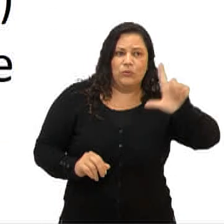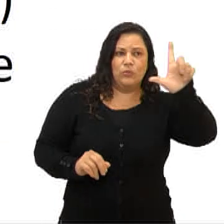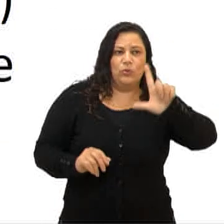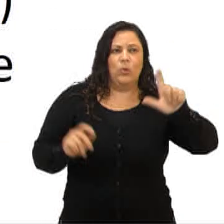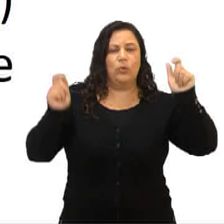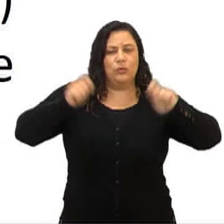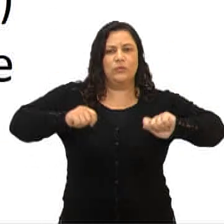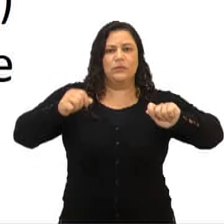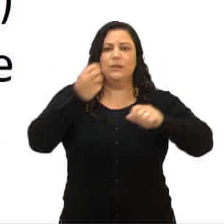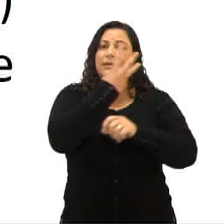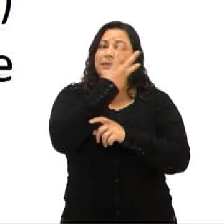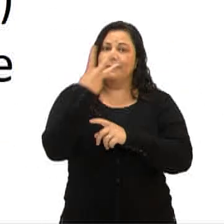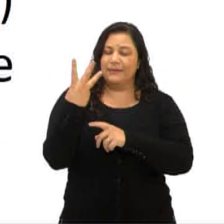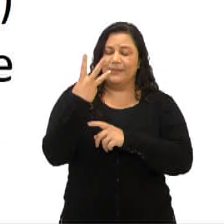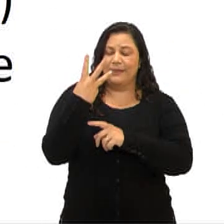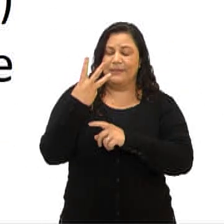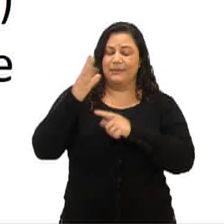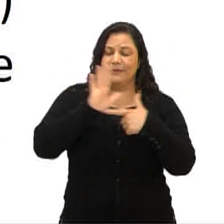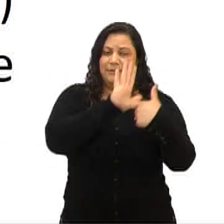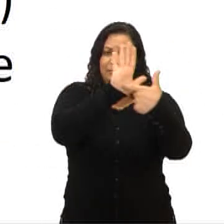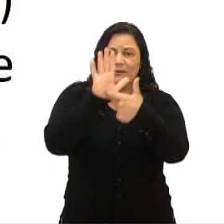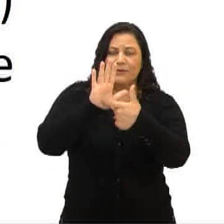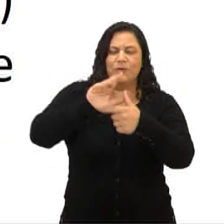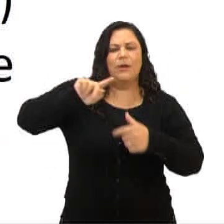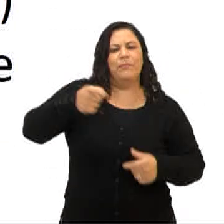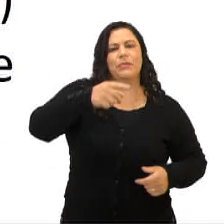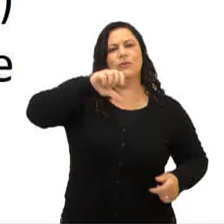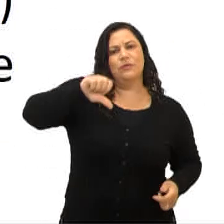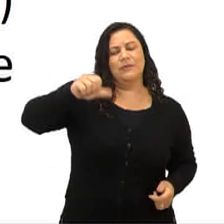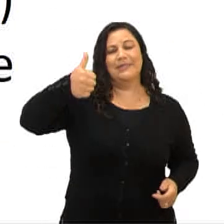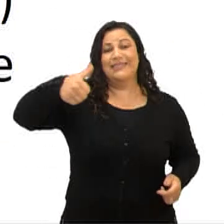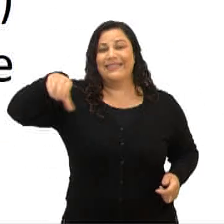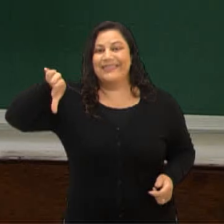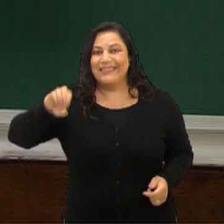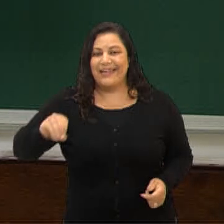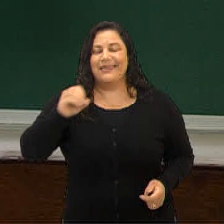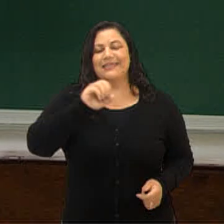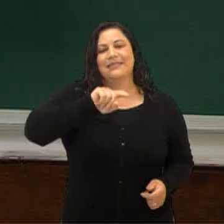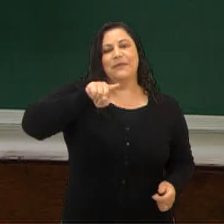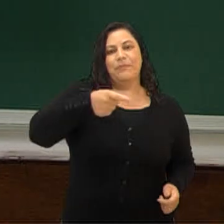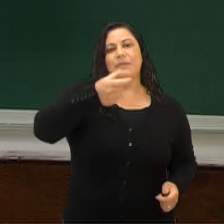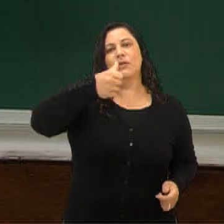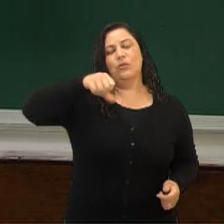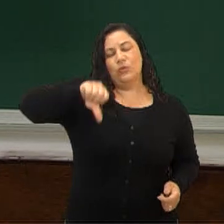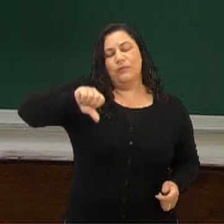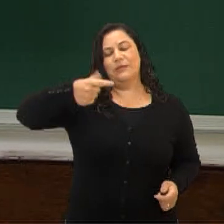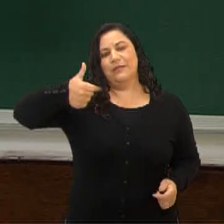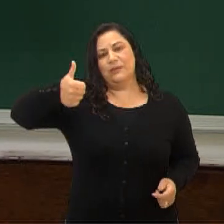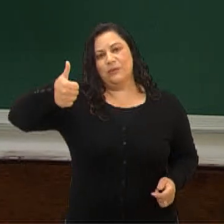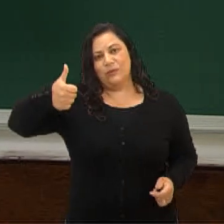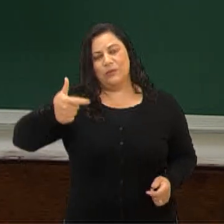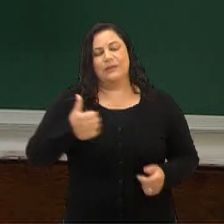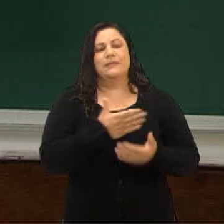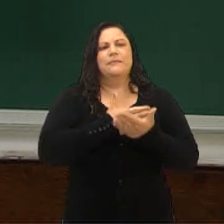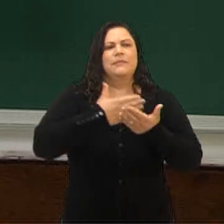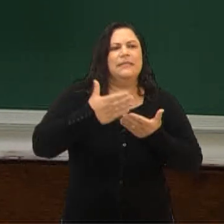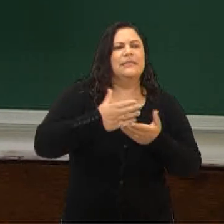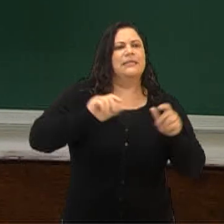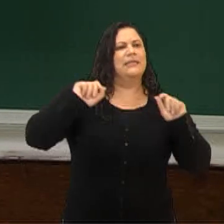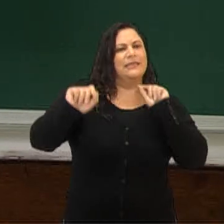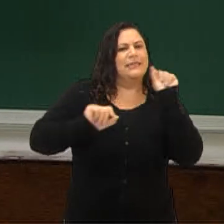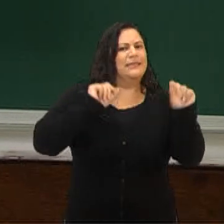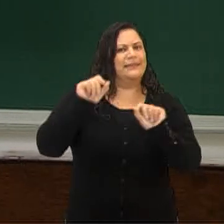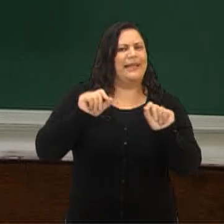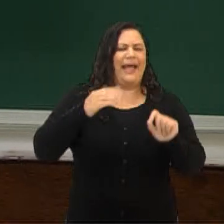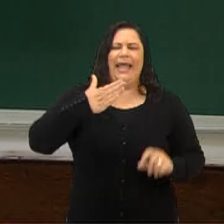em 1910, 1912 e 1913. Então, a gente vai lembrar que, apesar de ter começado em 1886, né, eles não saíram